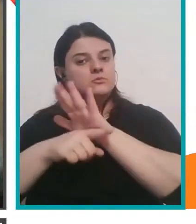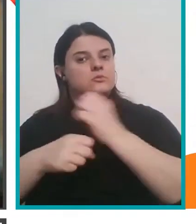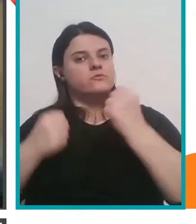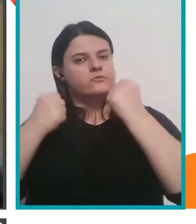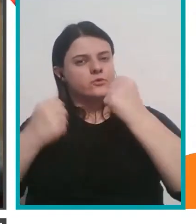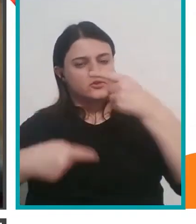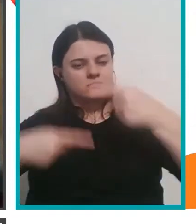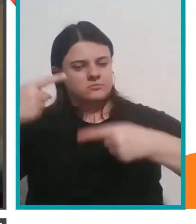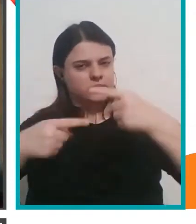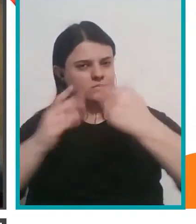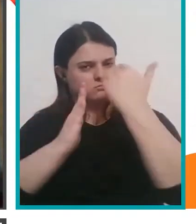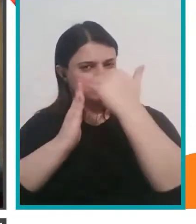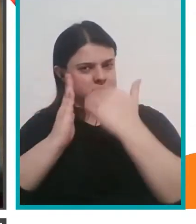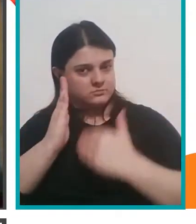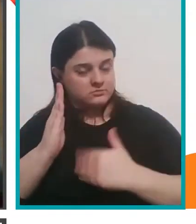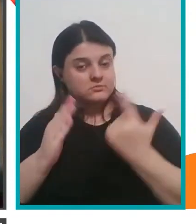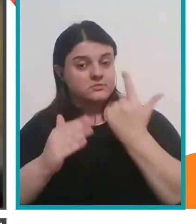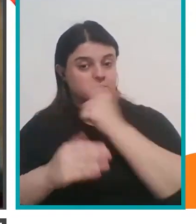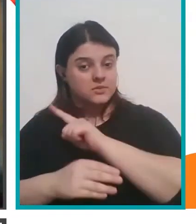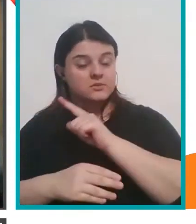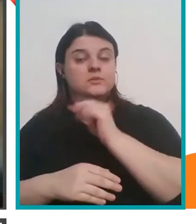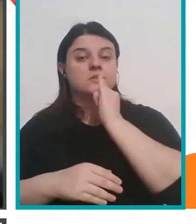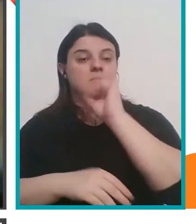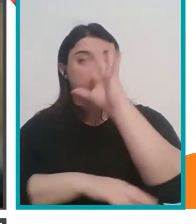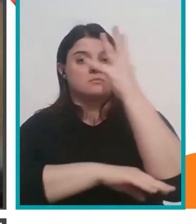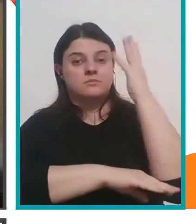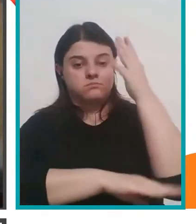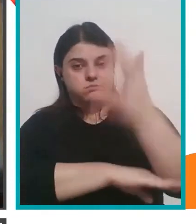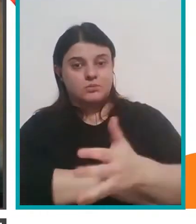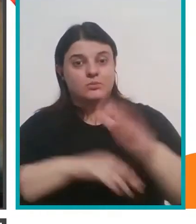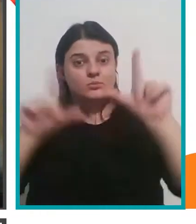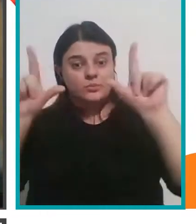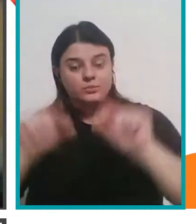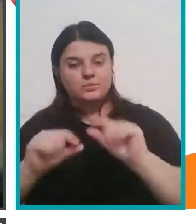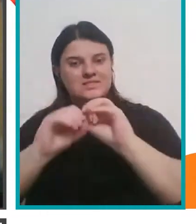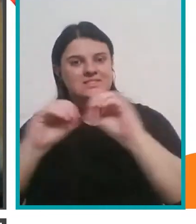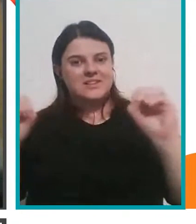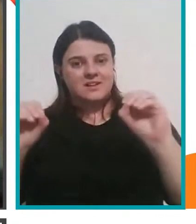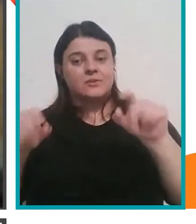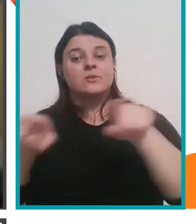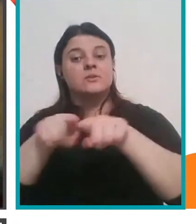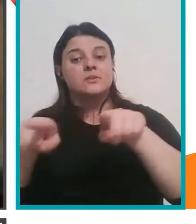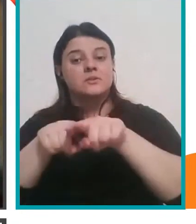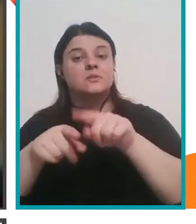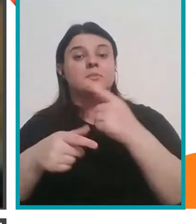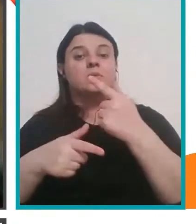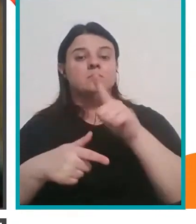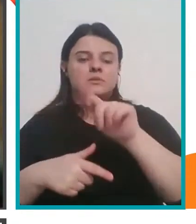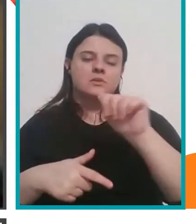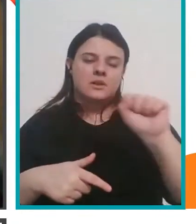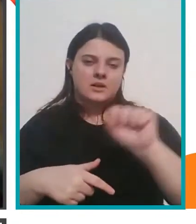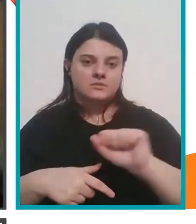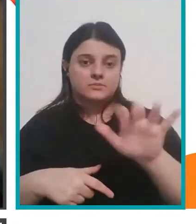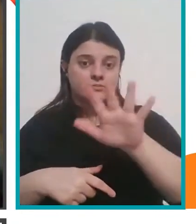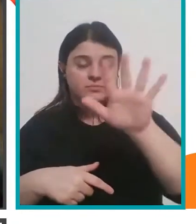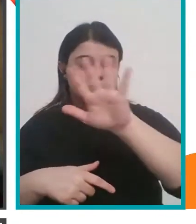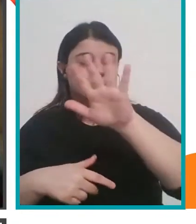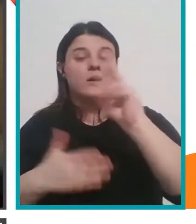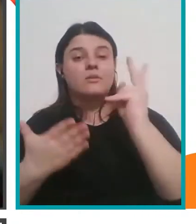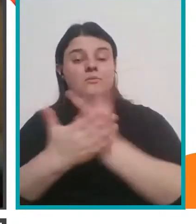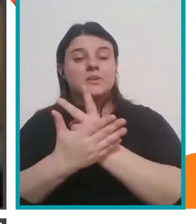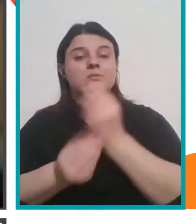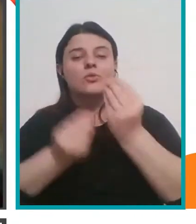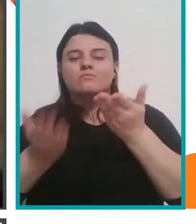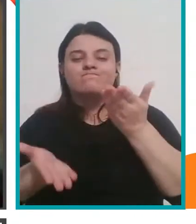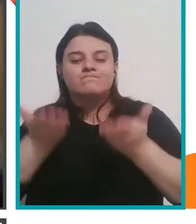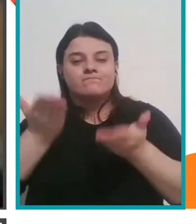políticas e medidas para alcançar, por exemplo, o desmatamento ilegal zero e a compensação das emissões de gases de efeito estufa, que são provenientes